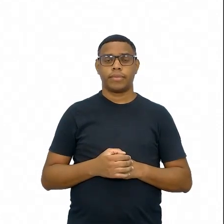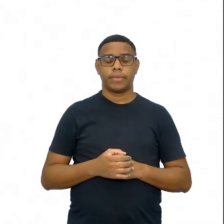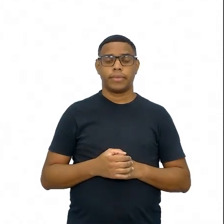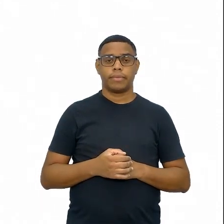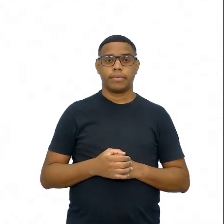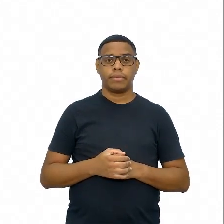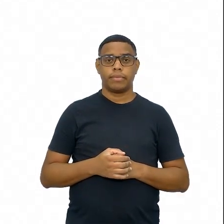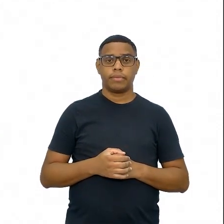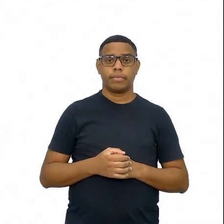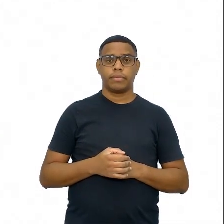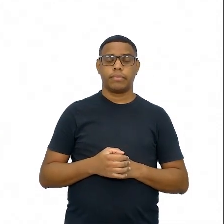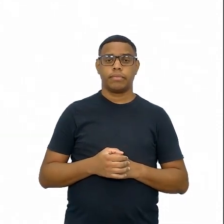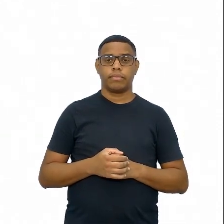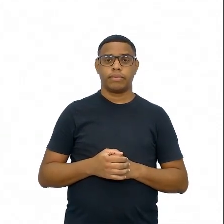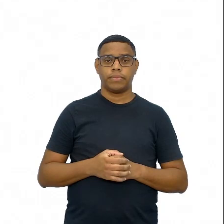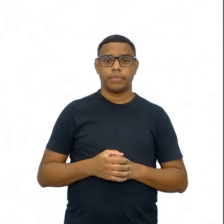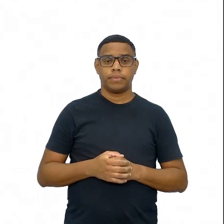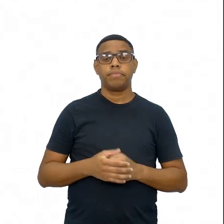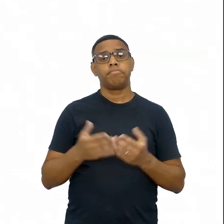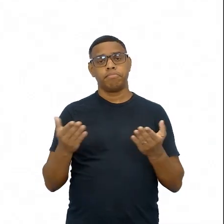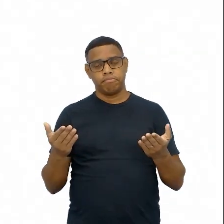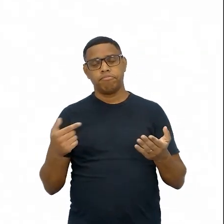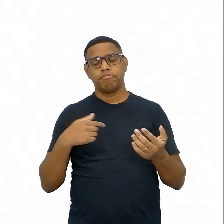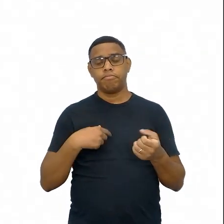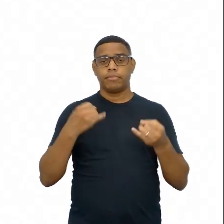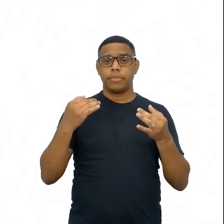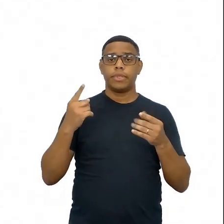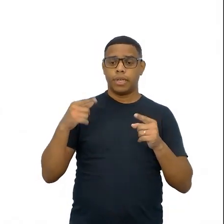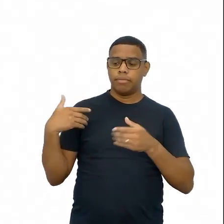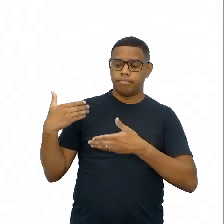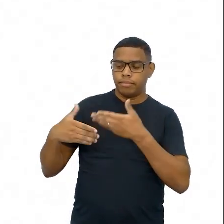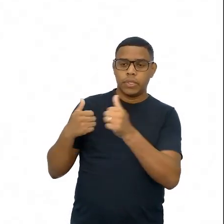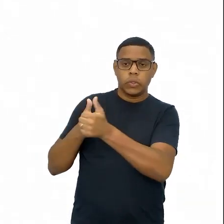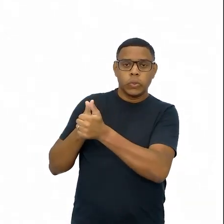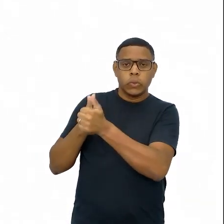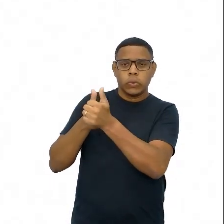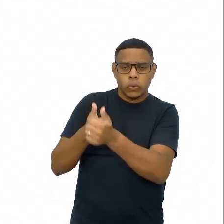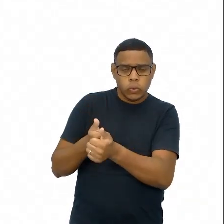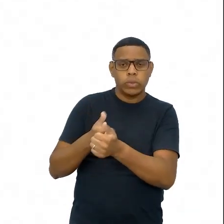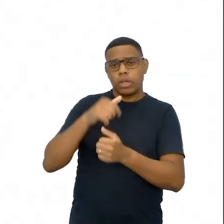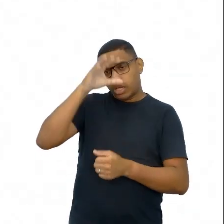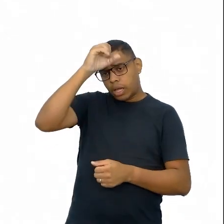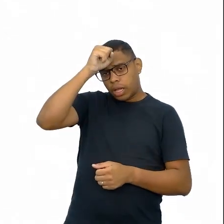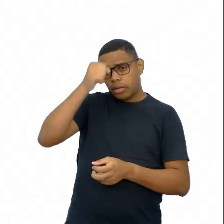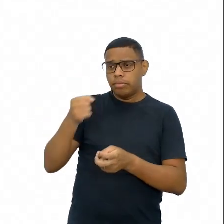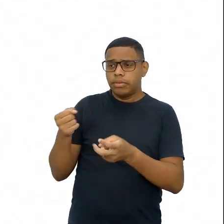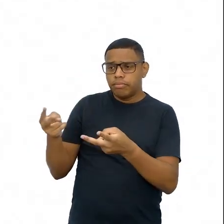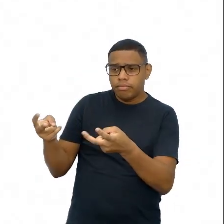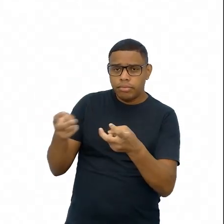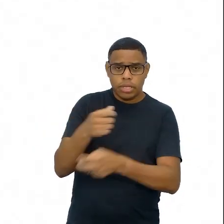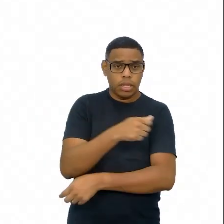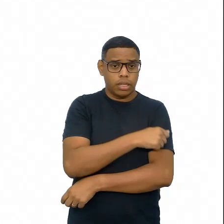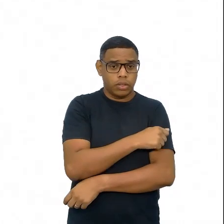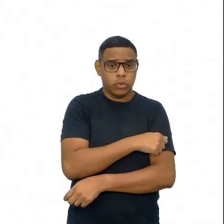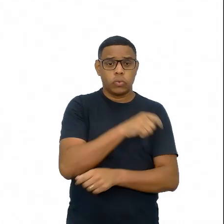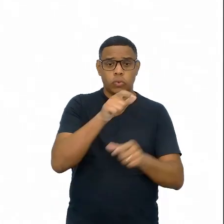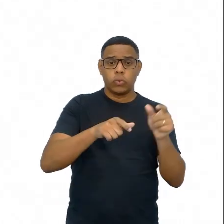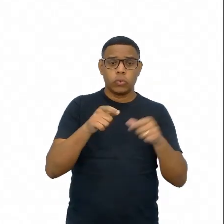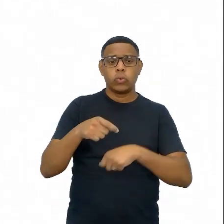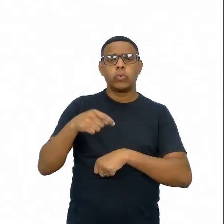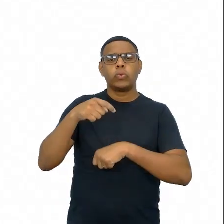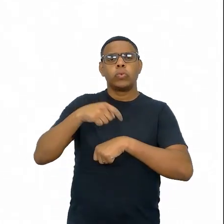Bom, então, como mencionei, né, o processo aí de acompanhamento das aprendizagens dos estudantes acontece